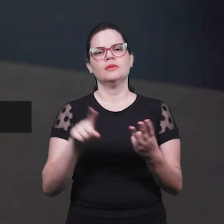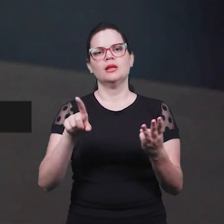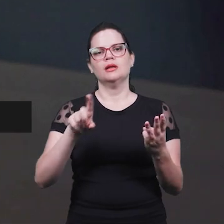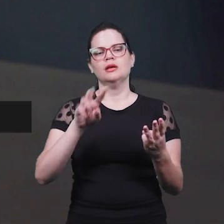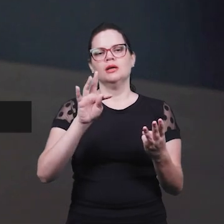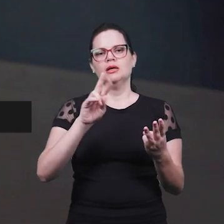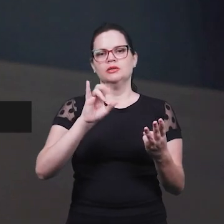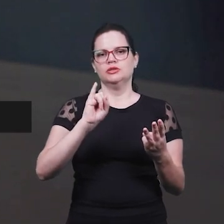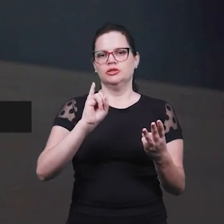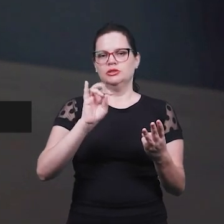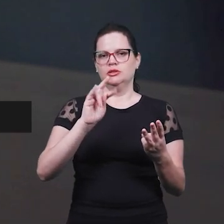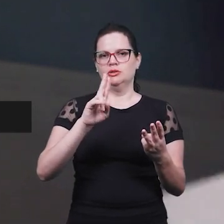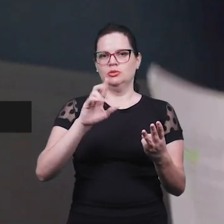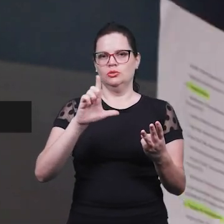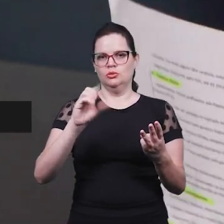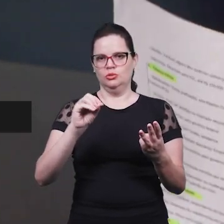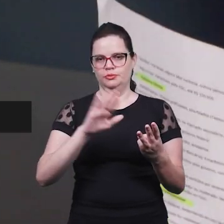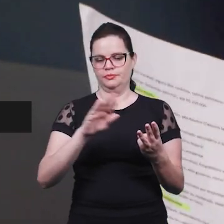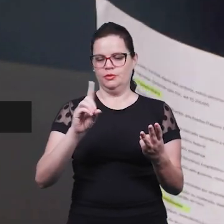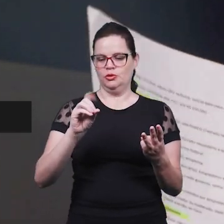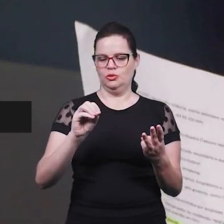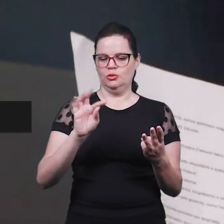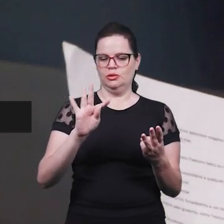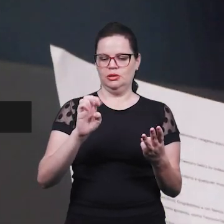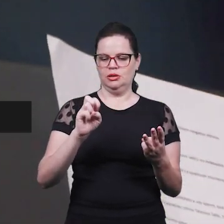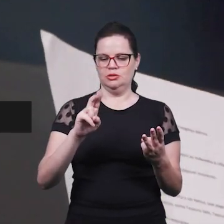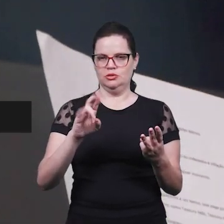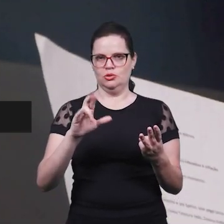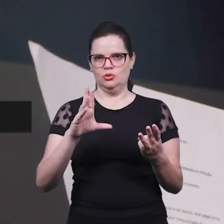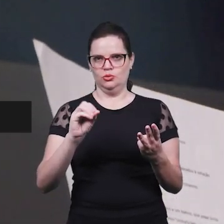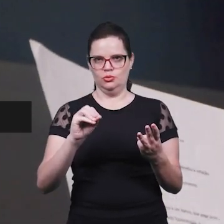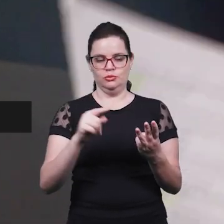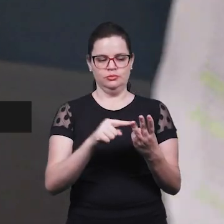títulos do Tesouro, que dependendo do momento,